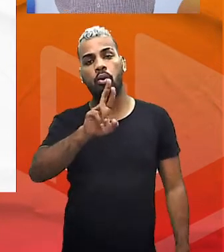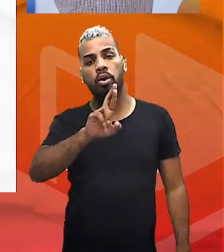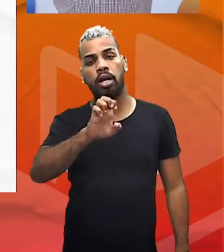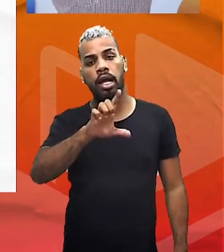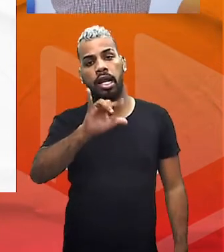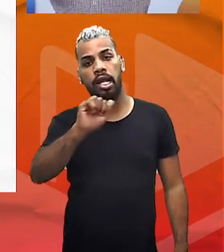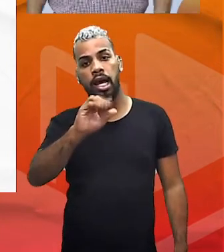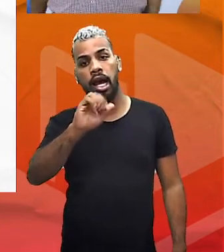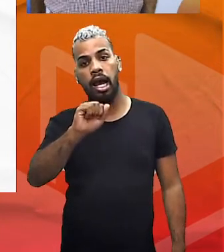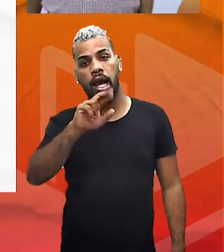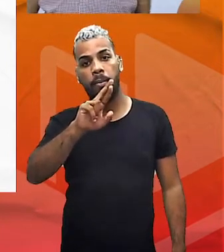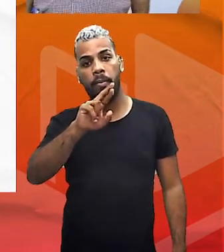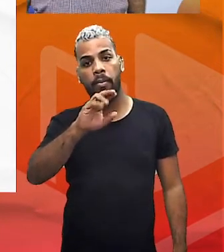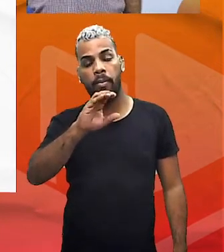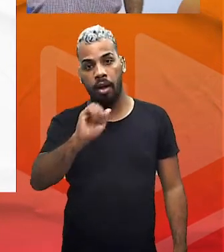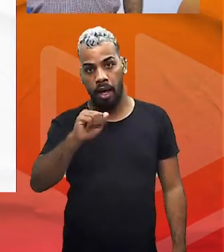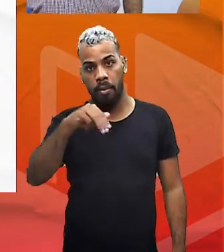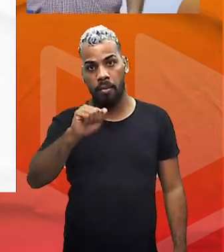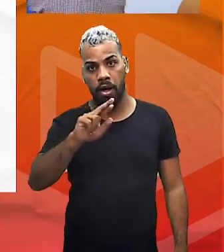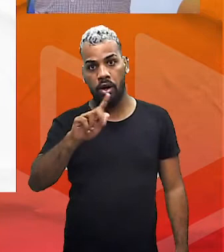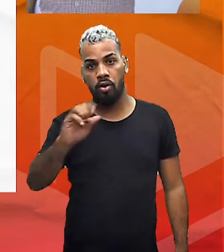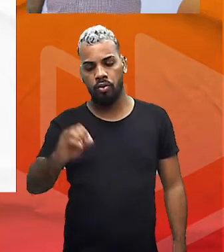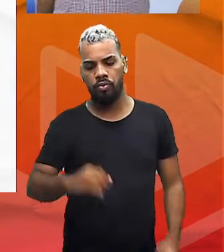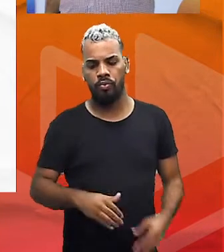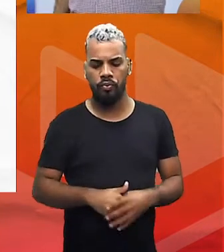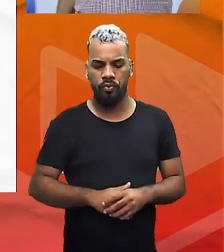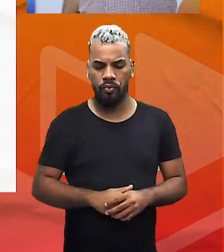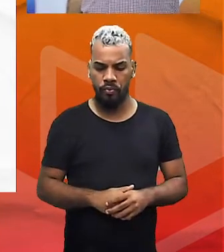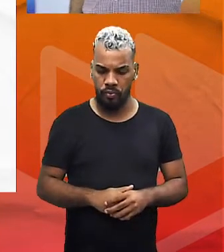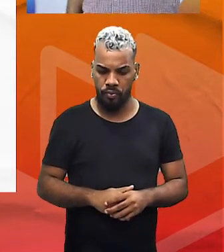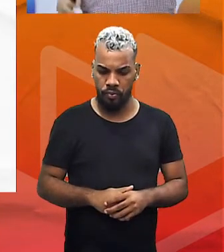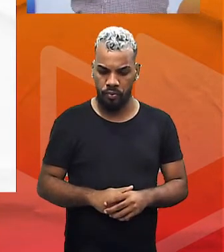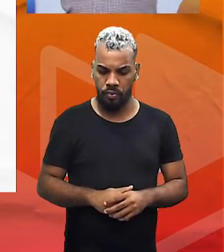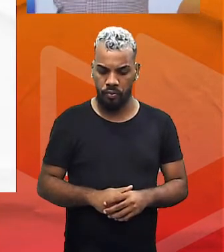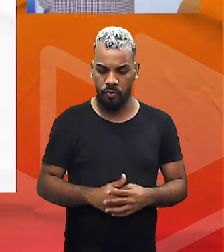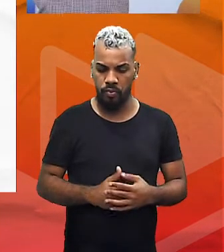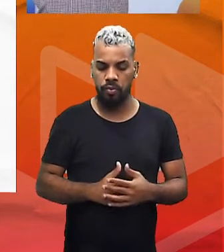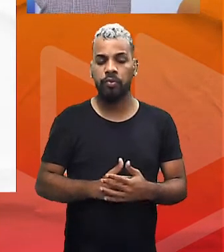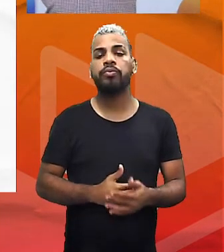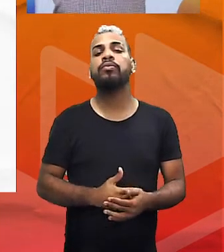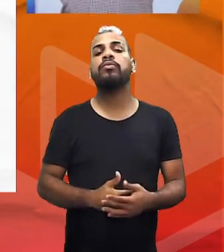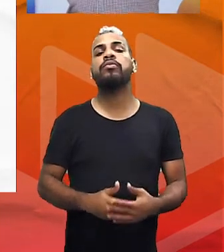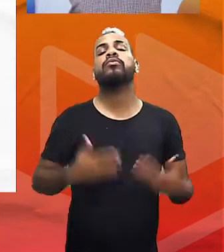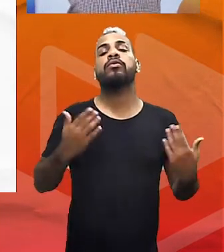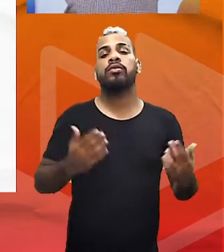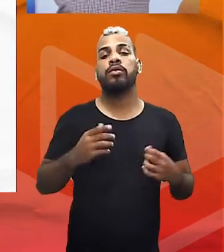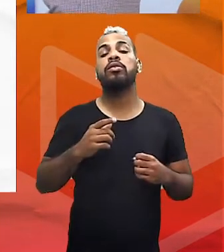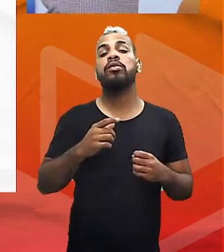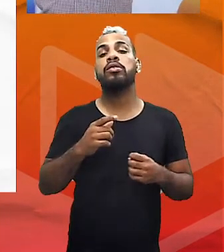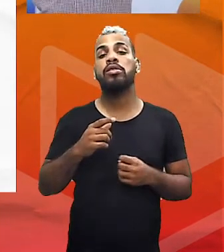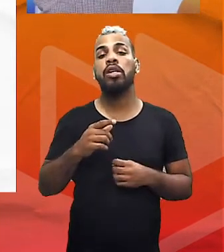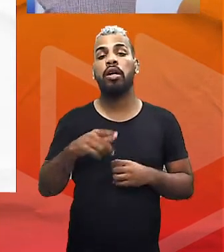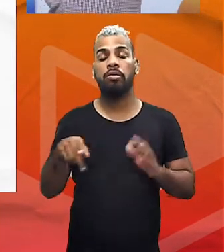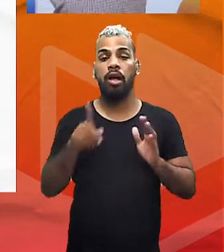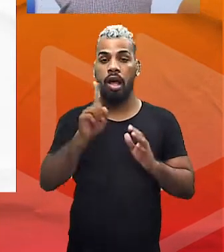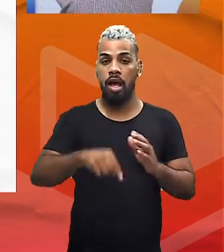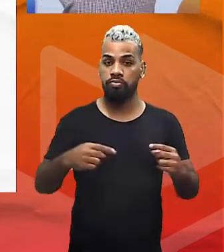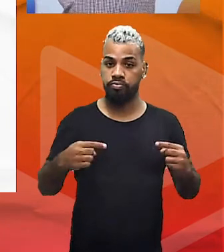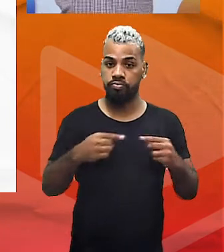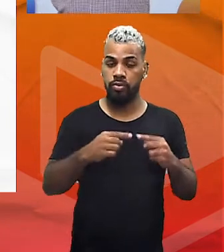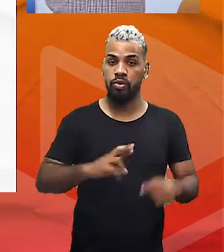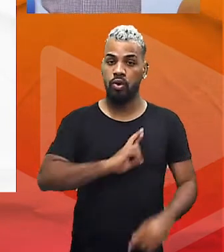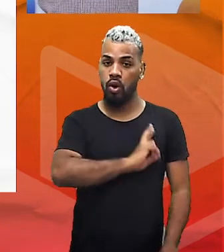a senhora, tá bom? Então, é interessante lembrar que Alencar, mesmo pertencendo ao romantismo,